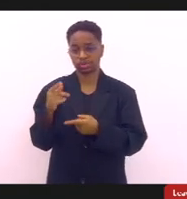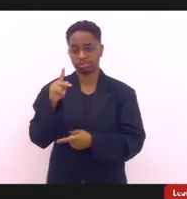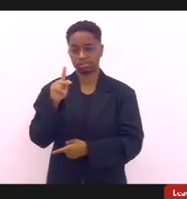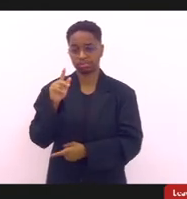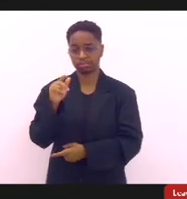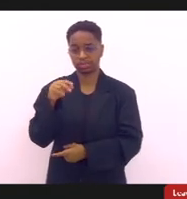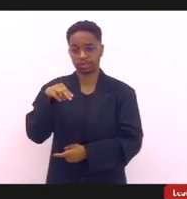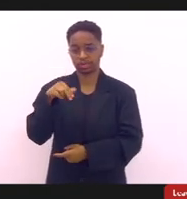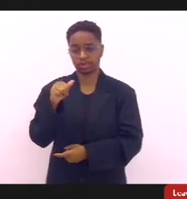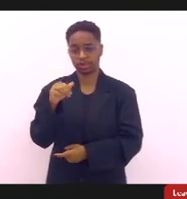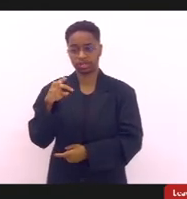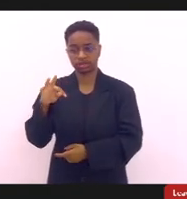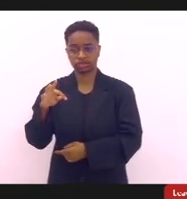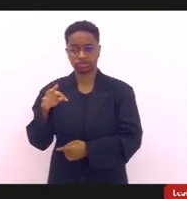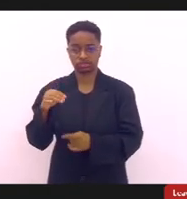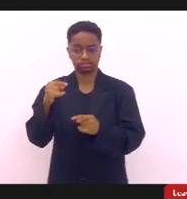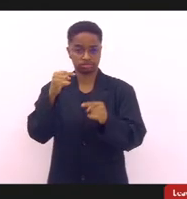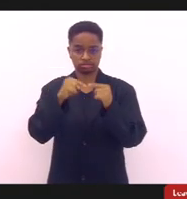exemplo, com o recurso